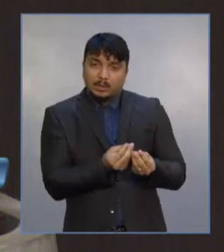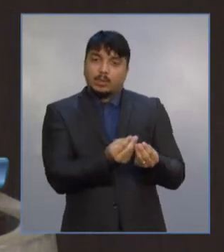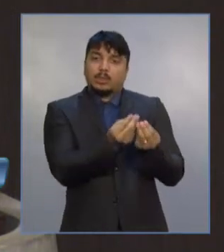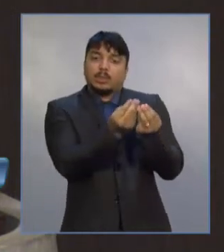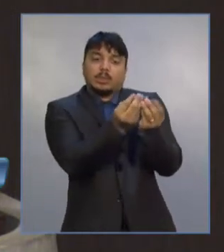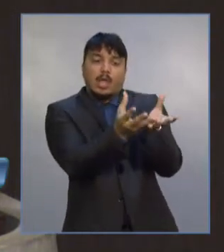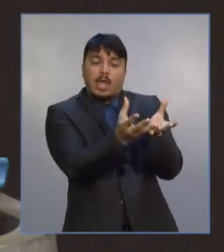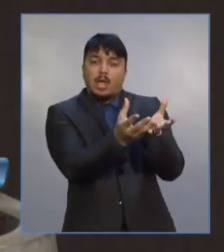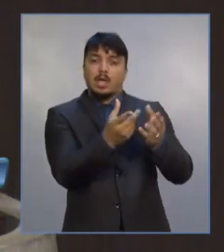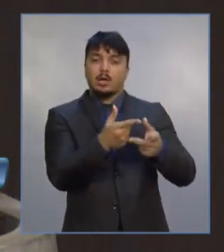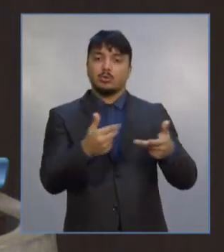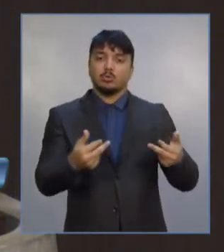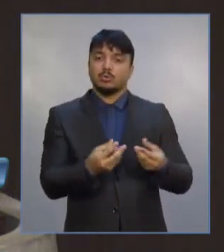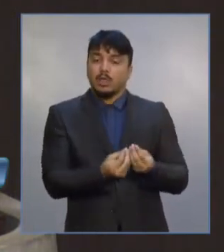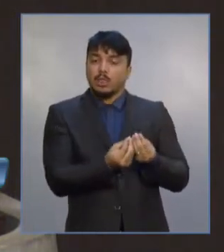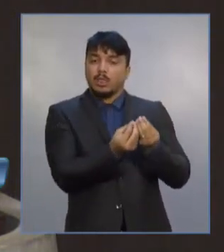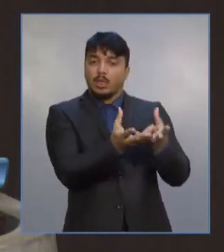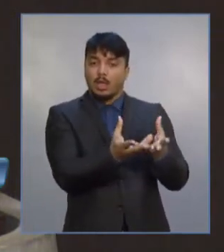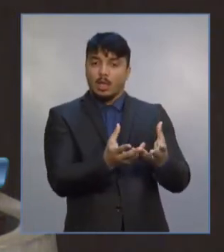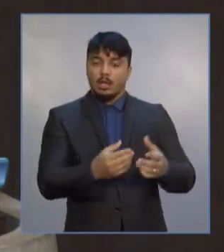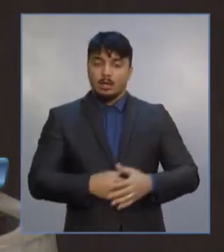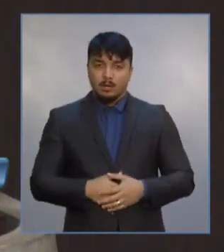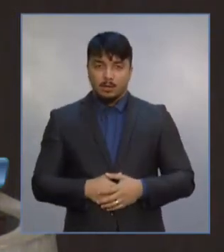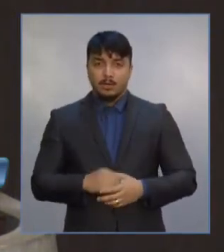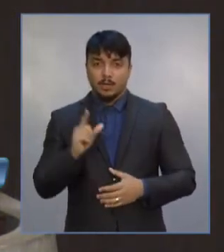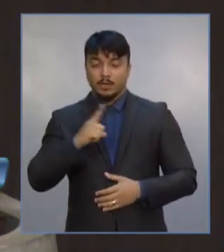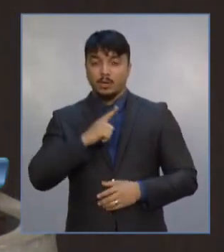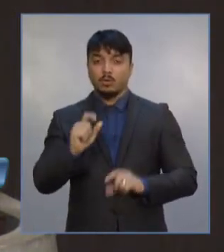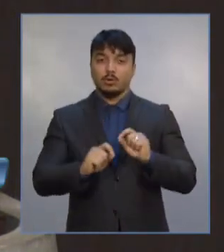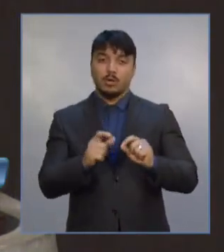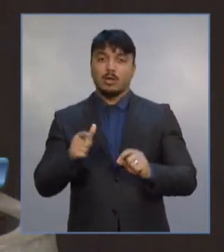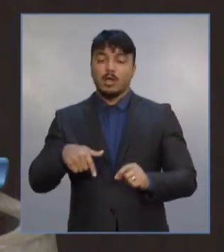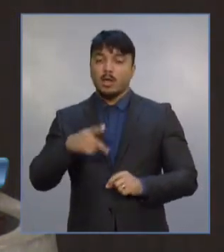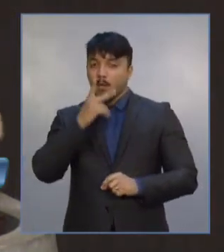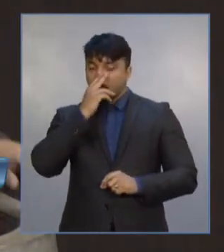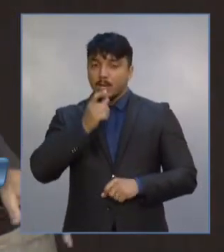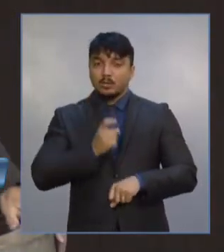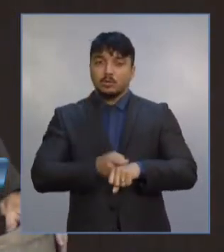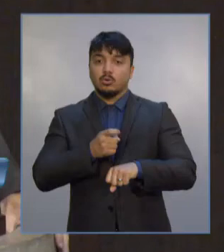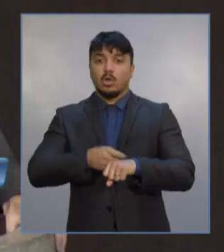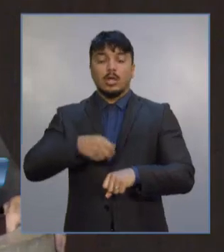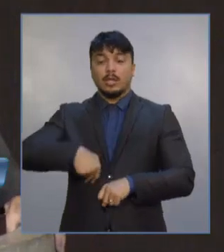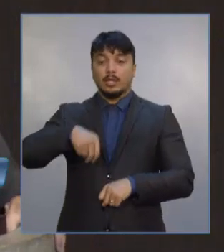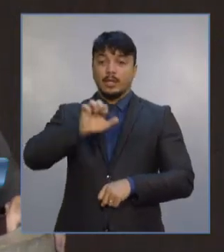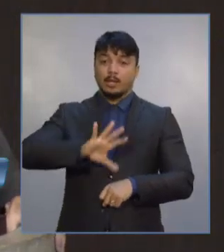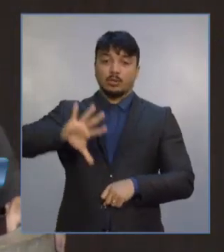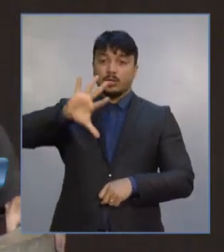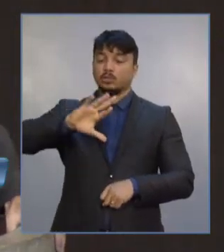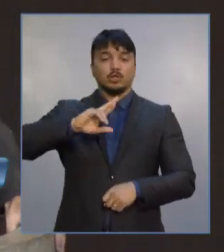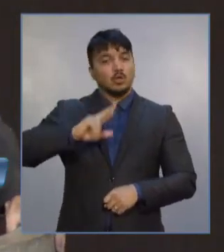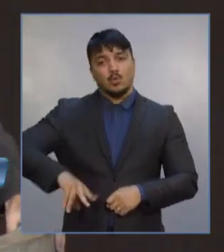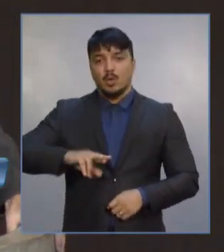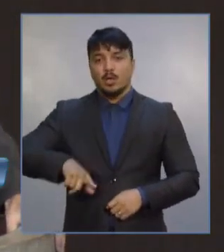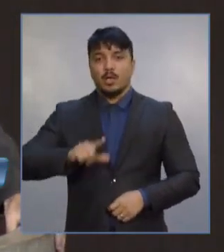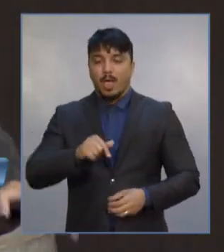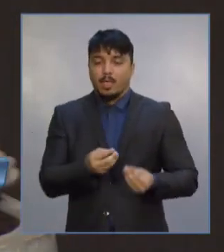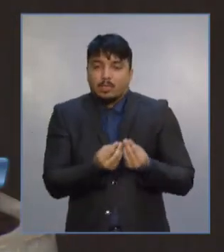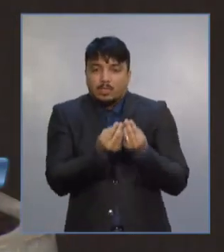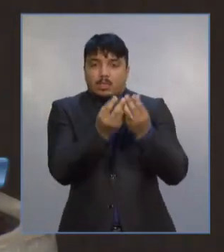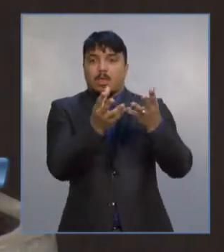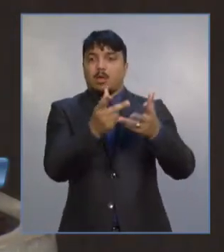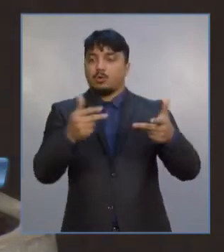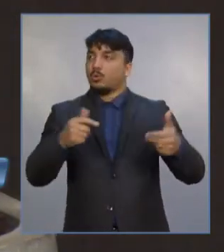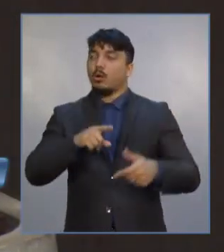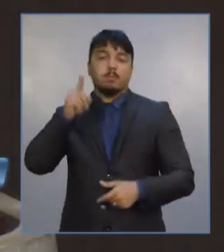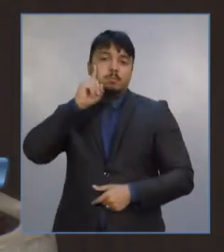Uma agenda entreguista. Se tem uma coisa que a ditadura não foi, foi nacionalista. Ela foi, sobretudo, entreguista,